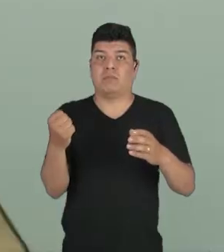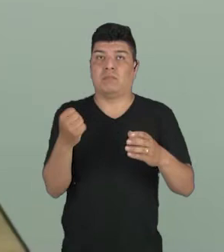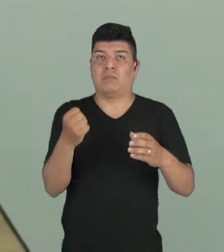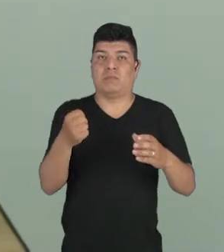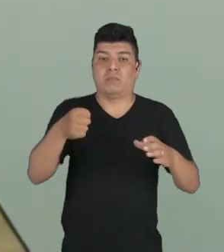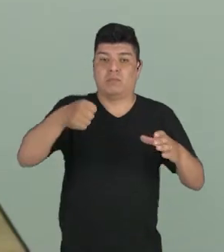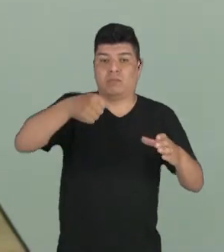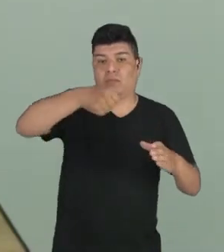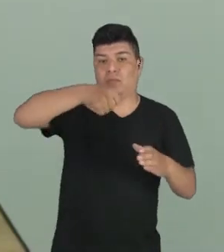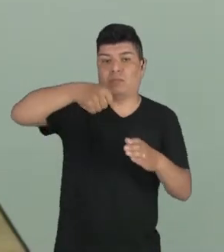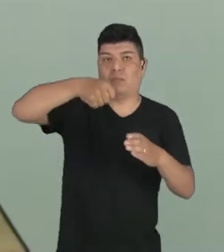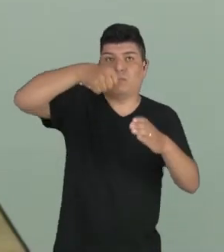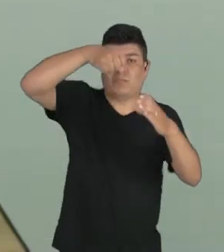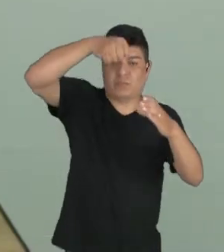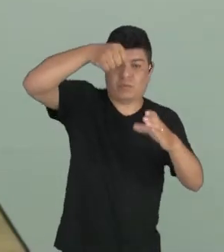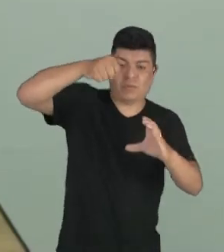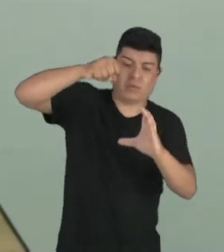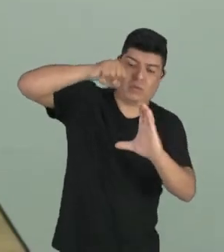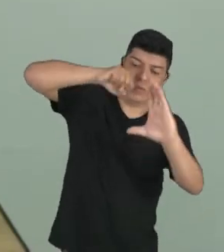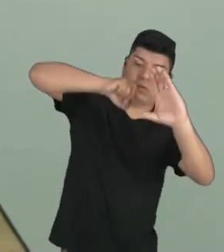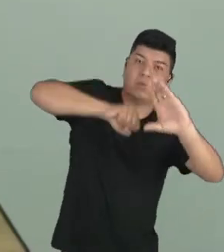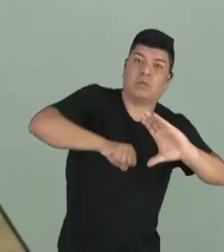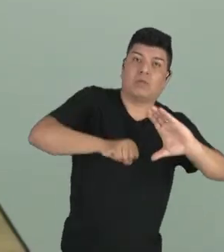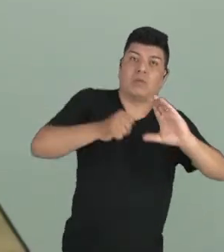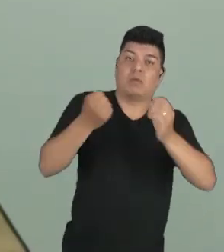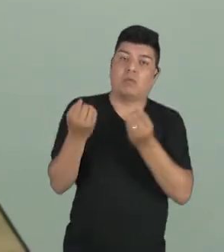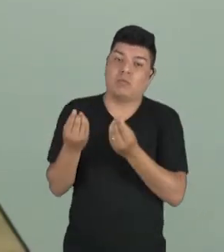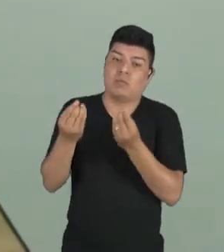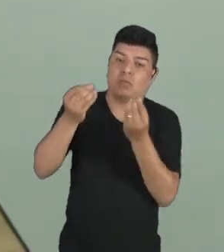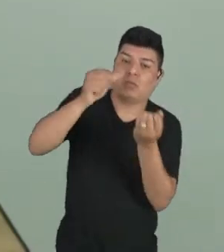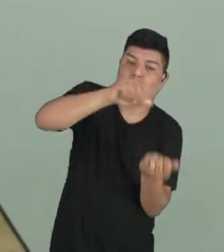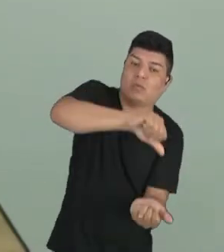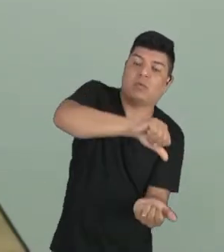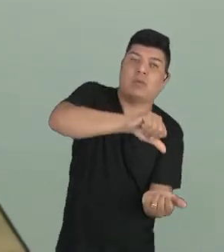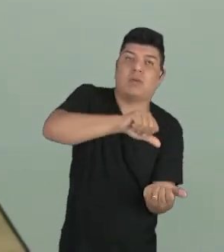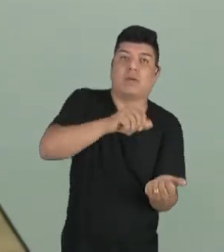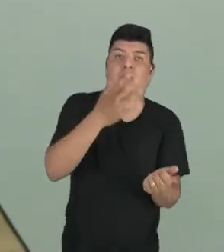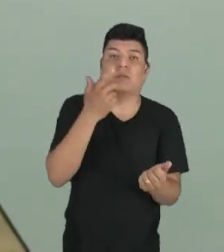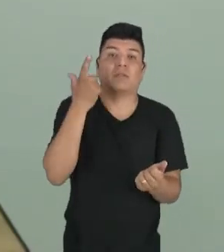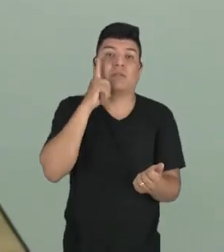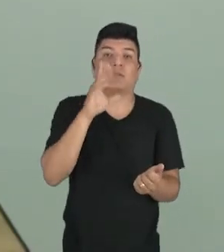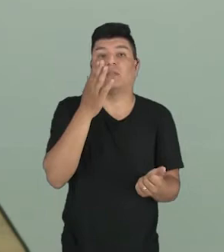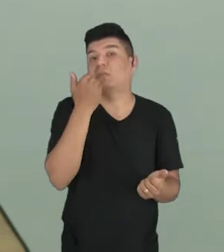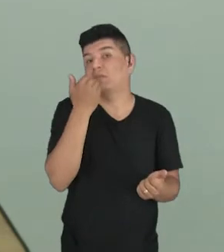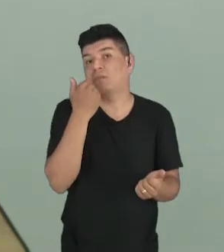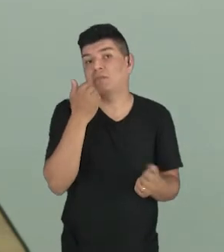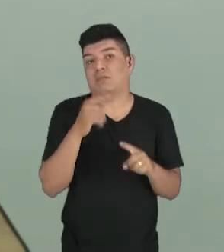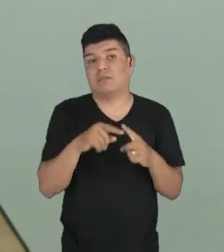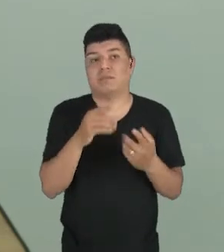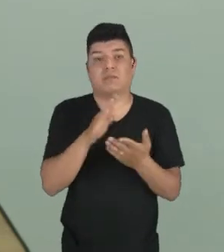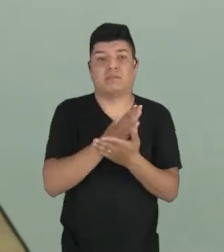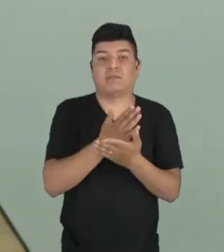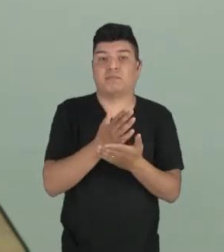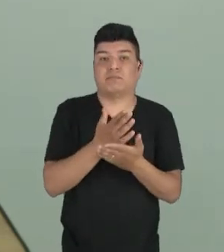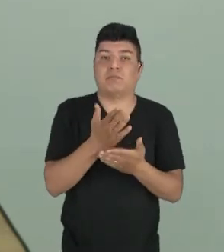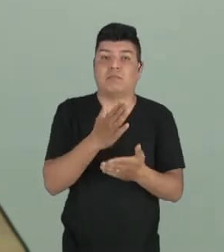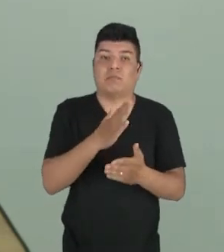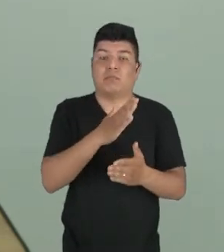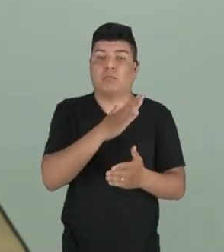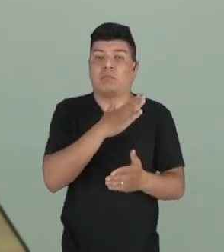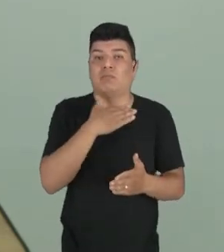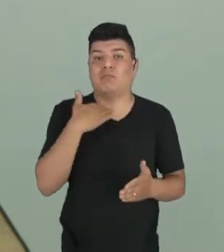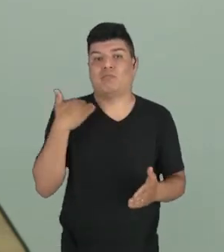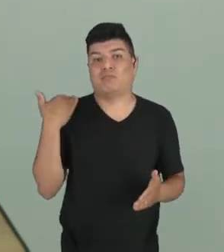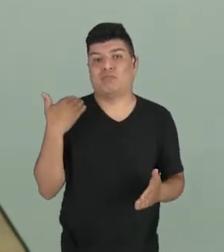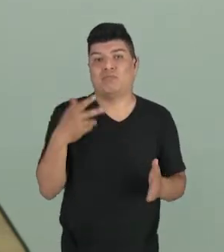um balde aqui e jogavam a comida lá. E quem conseguisse pegar, pegava, mas alguns deles morriam na